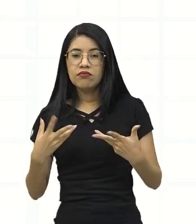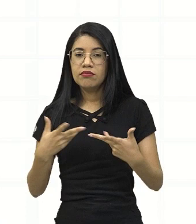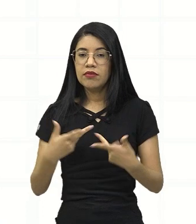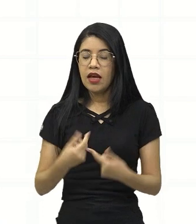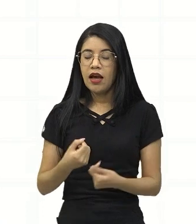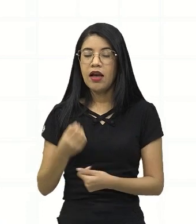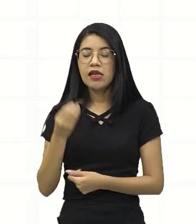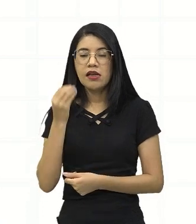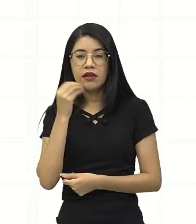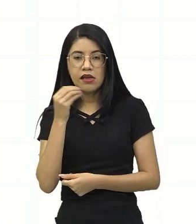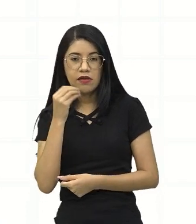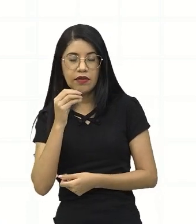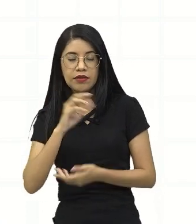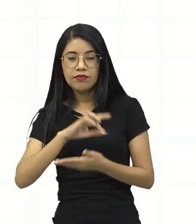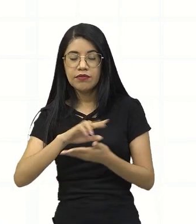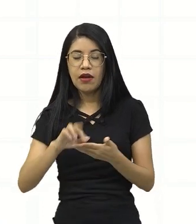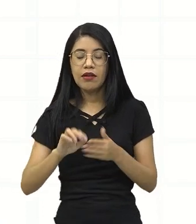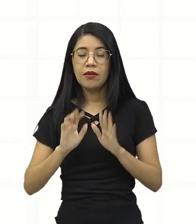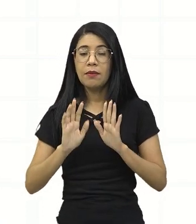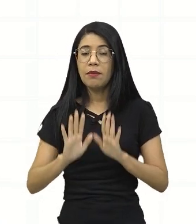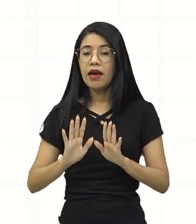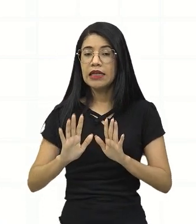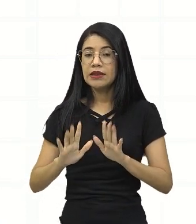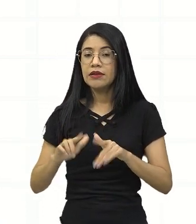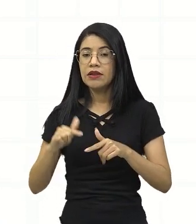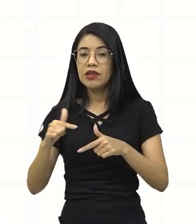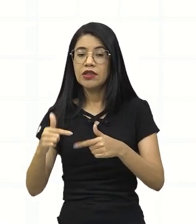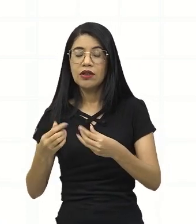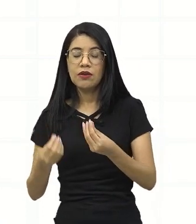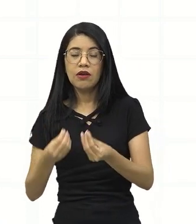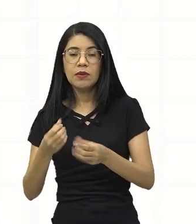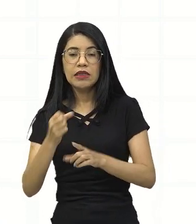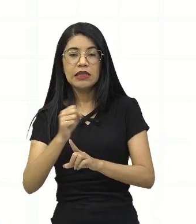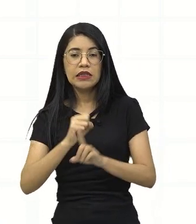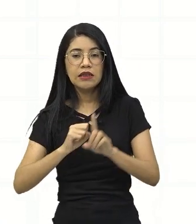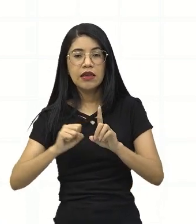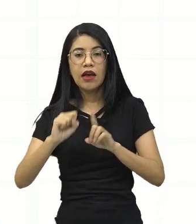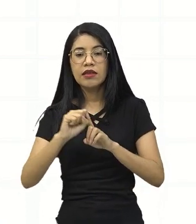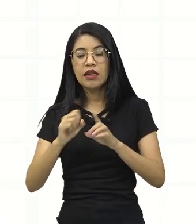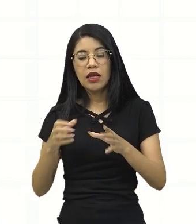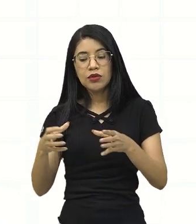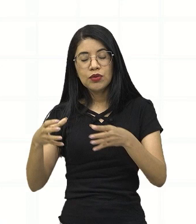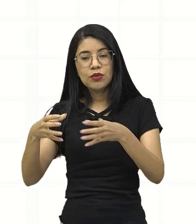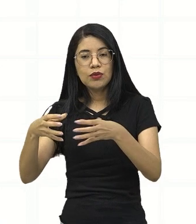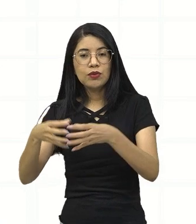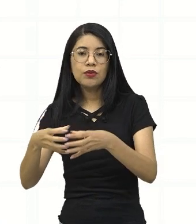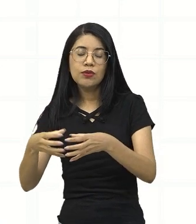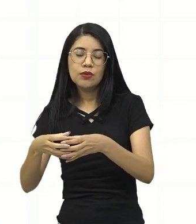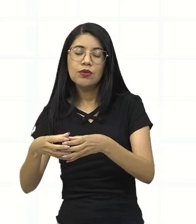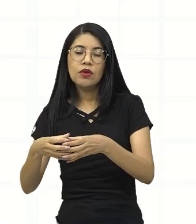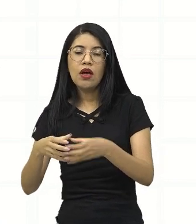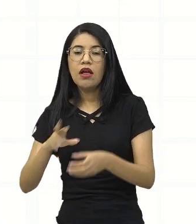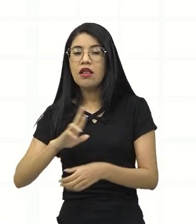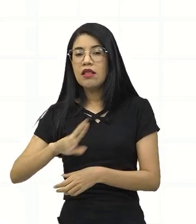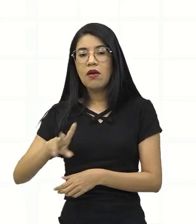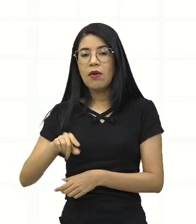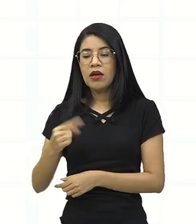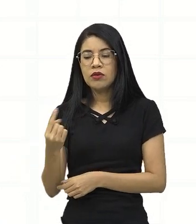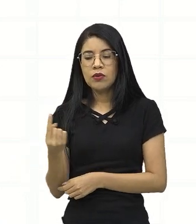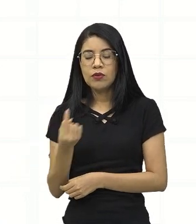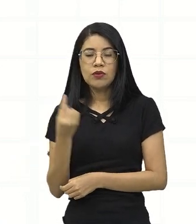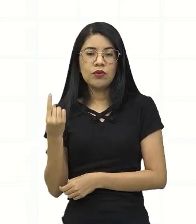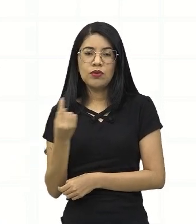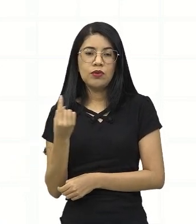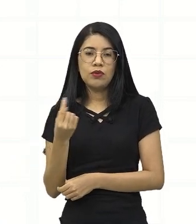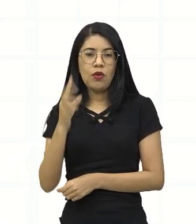qualidades, só que é um agir como numa sociedade, de forma coletiva, não necessariamente só como se fosse